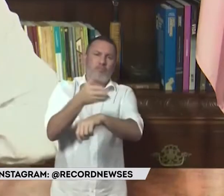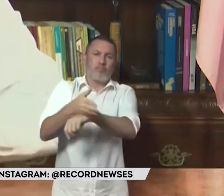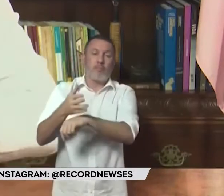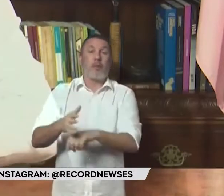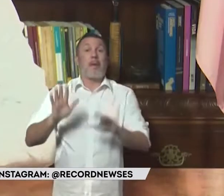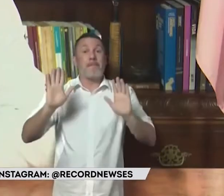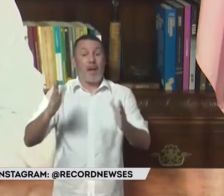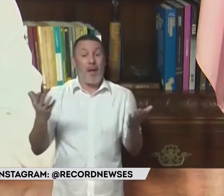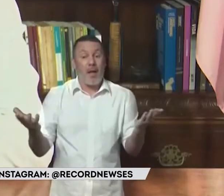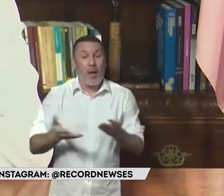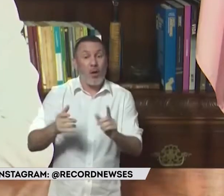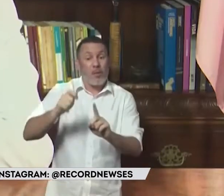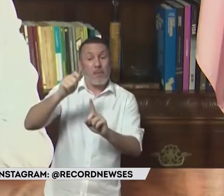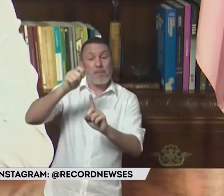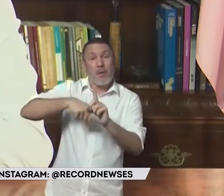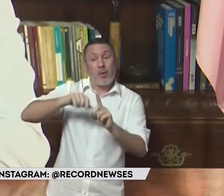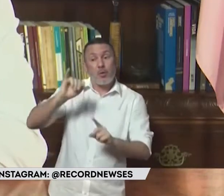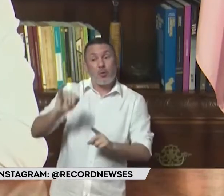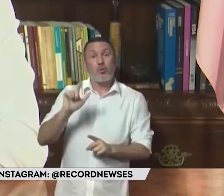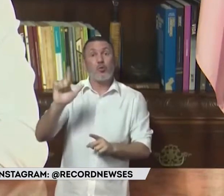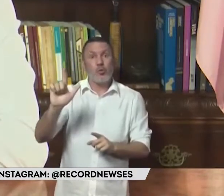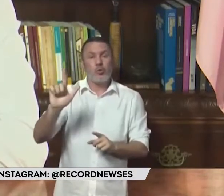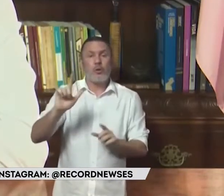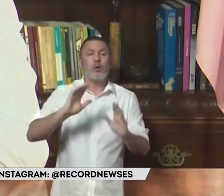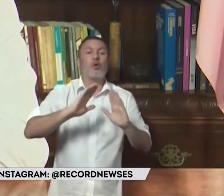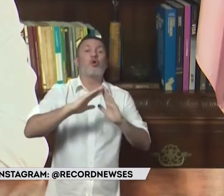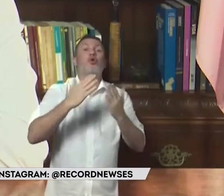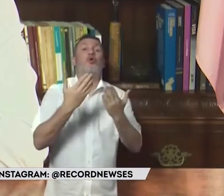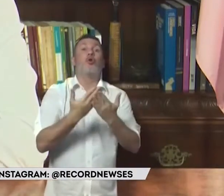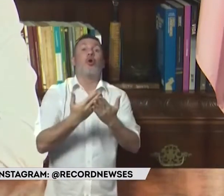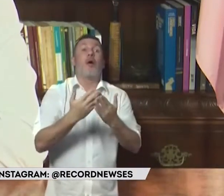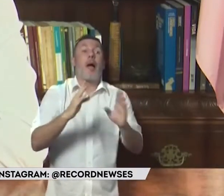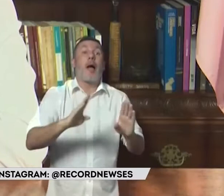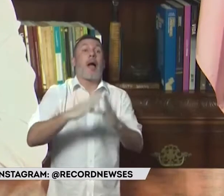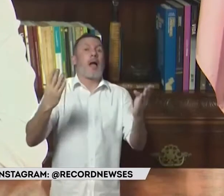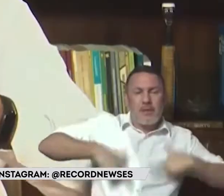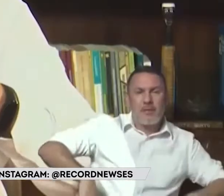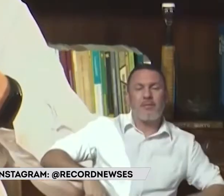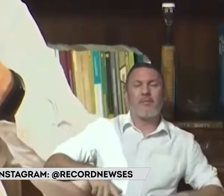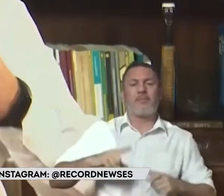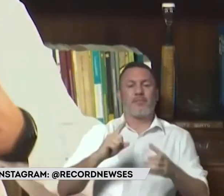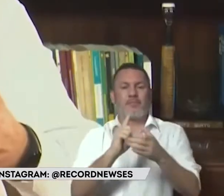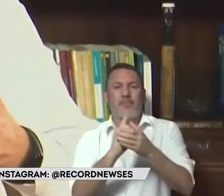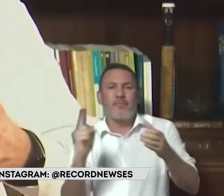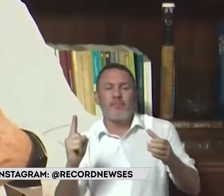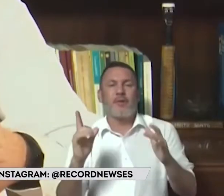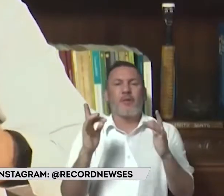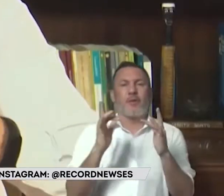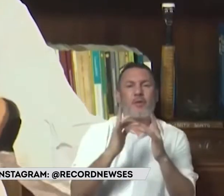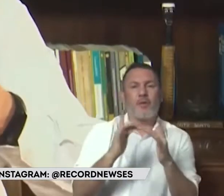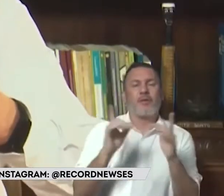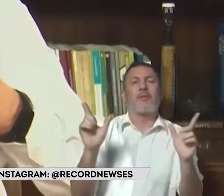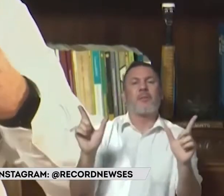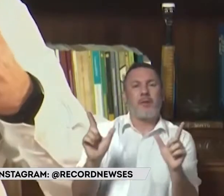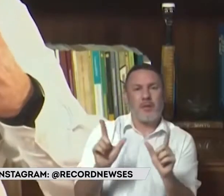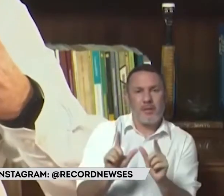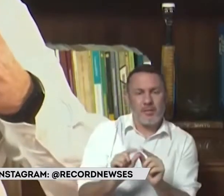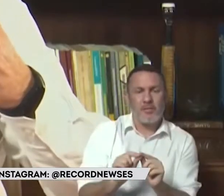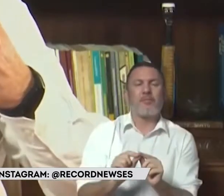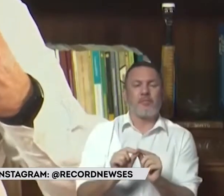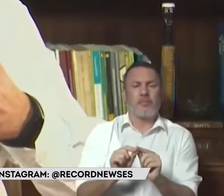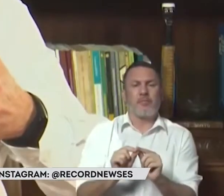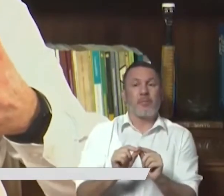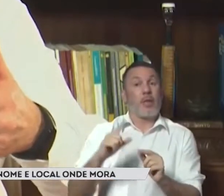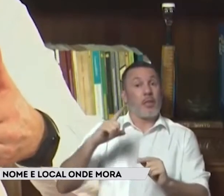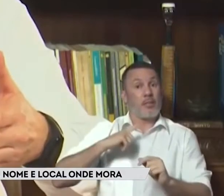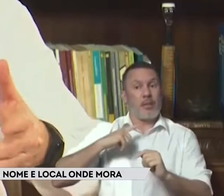julho, será um mês sem atividades presenciais para todo o sistema de educação. Diante desse cenário, o governo